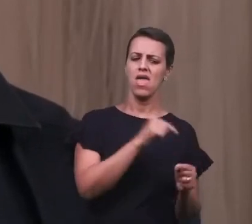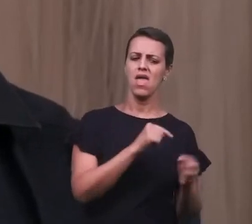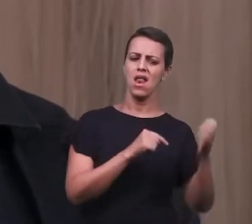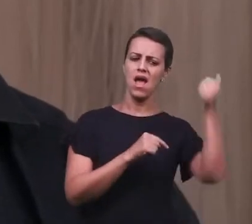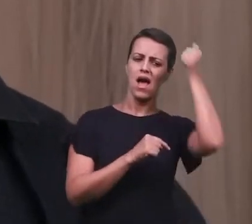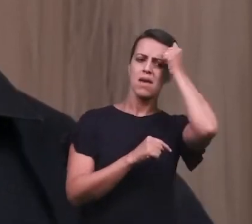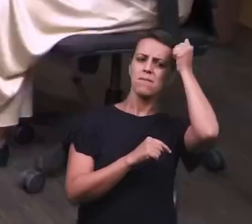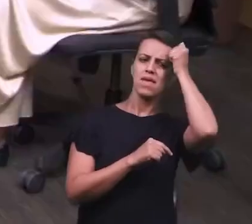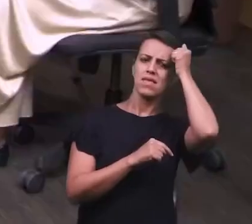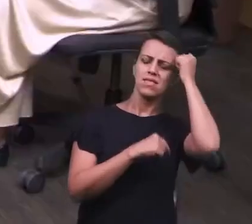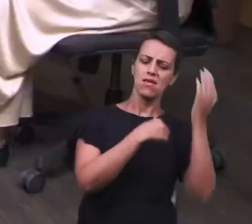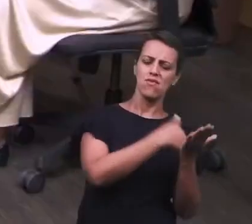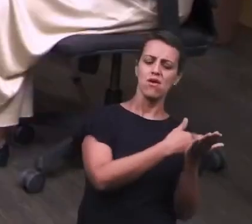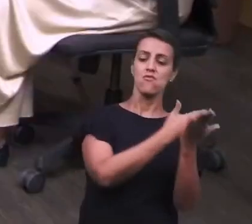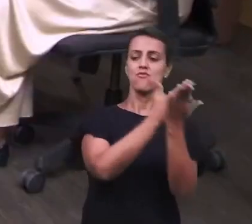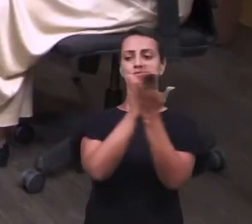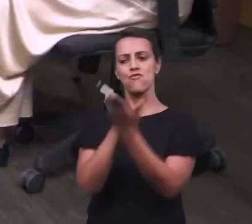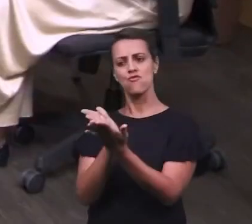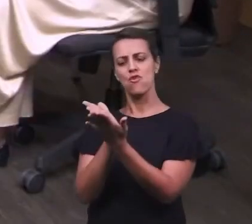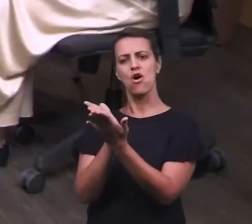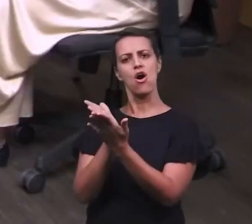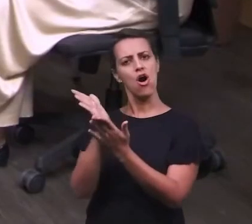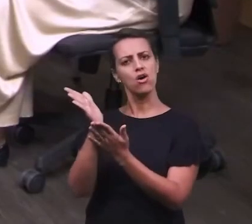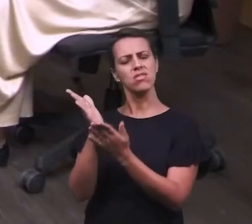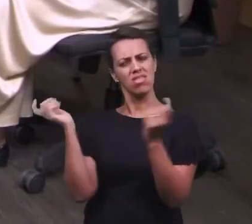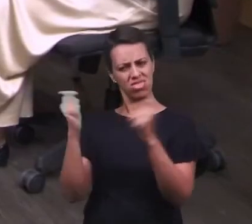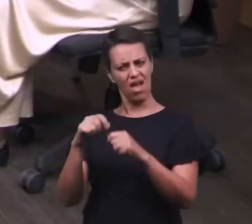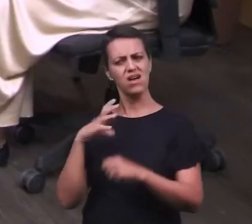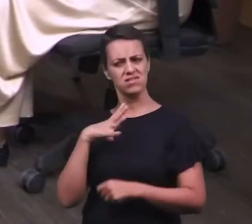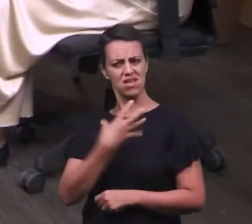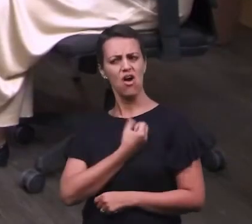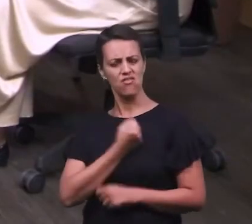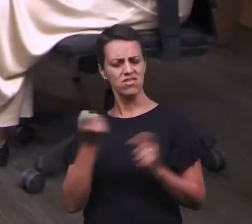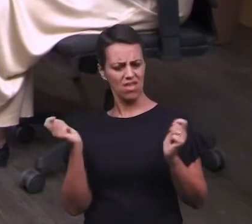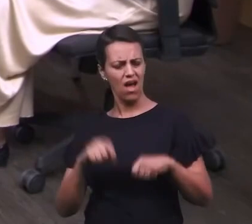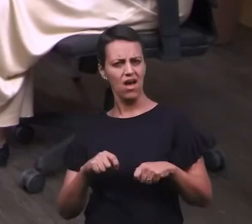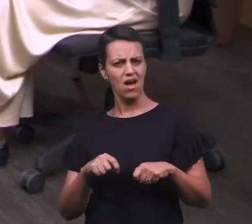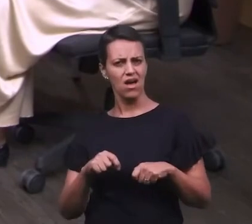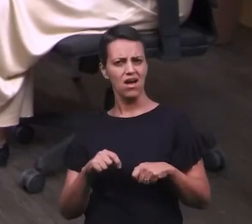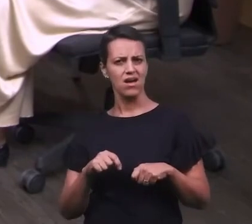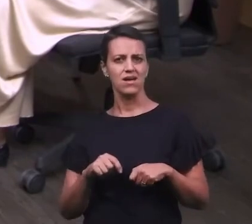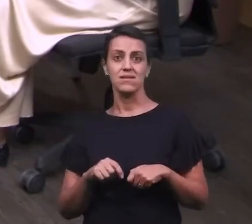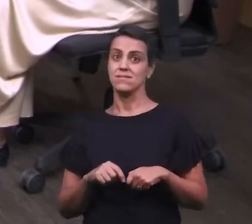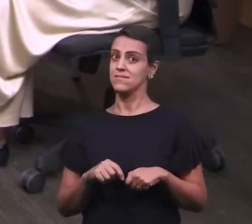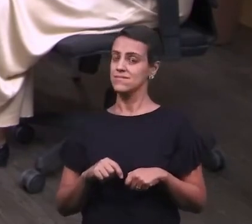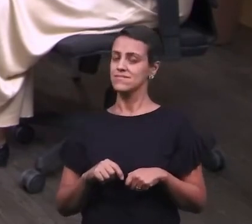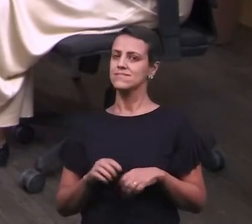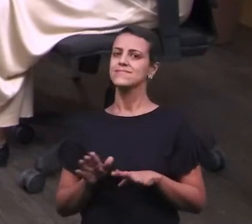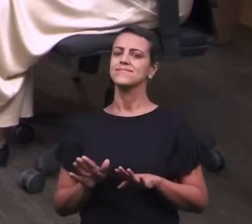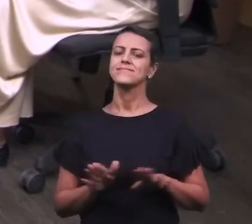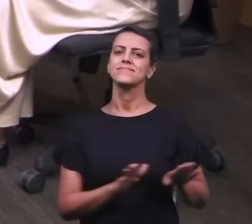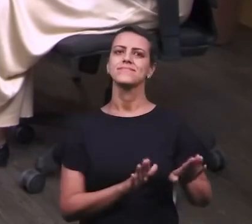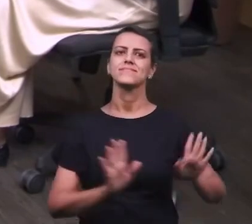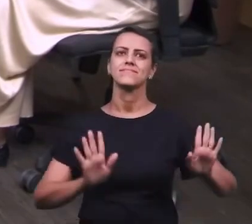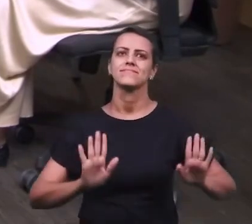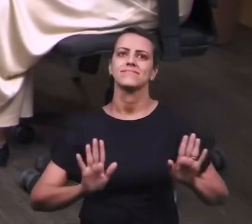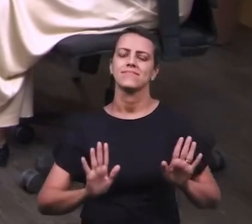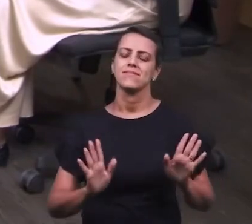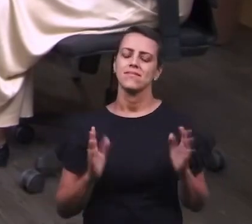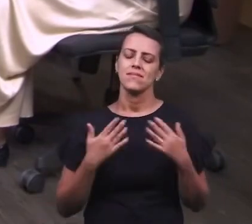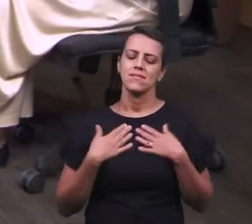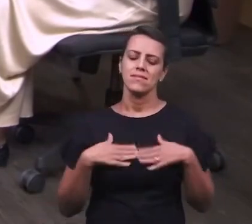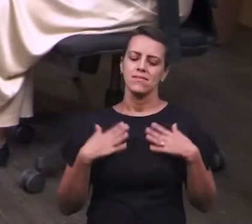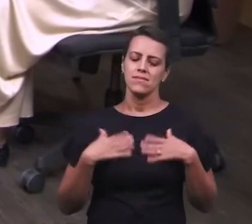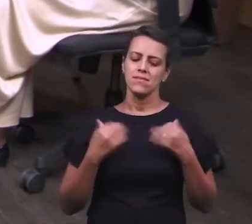salvo? Amém. Bem, nós temos que assim, trabalhar essa pergunta por partes, né? Essa questão da